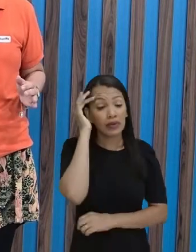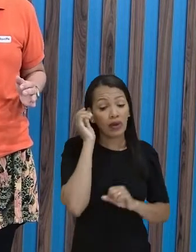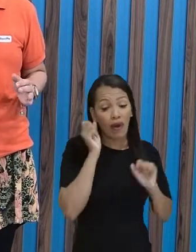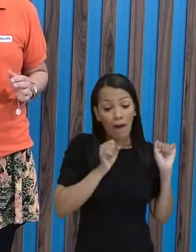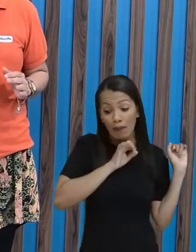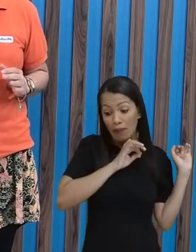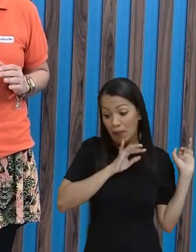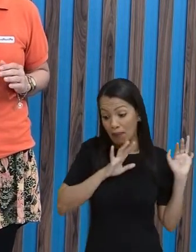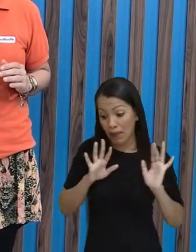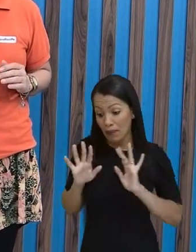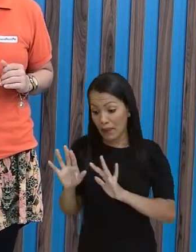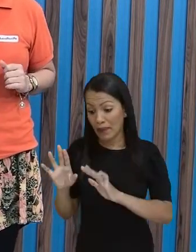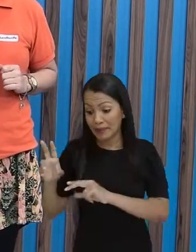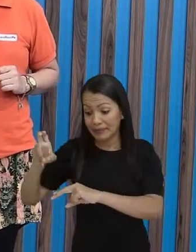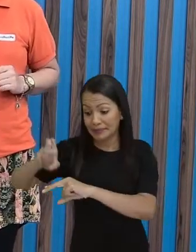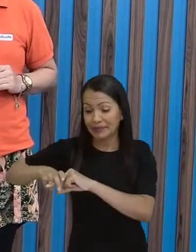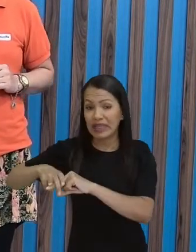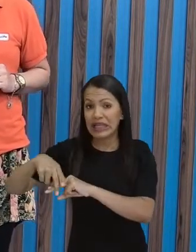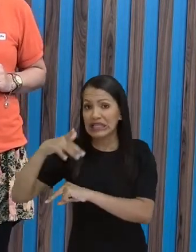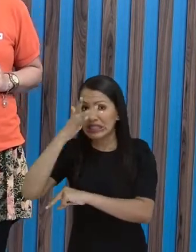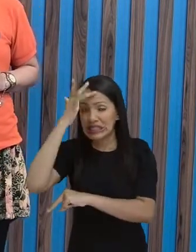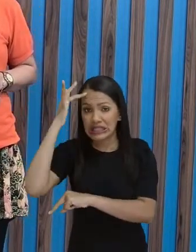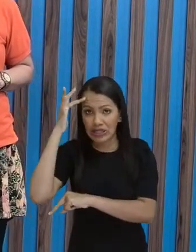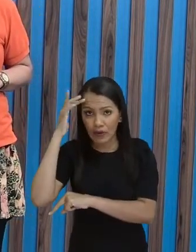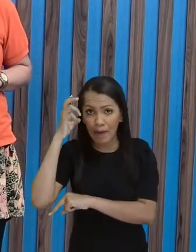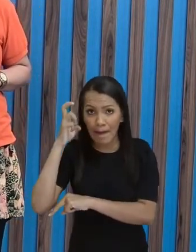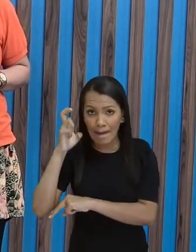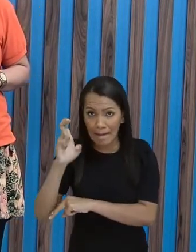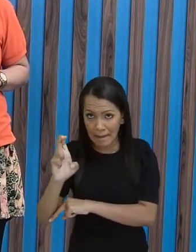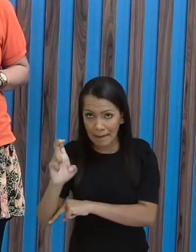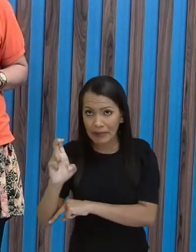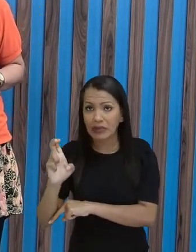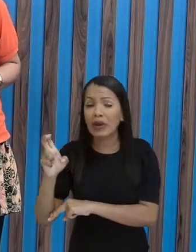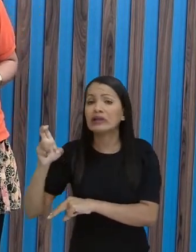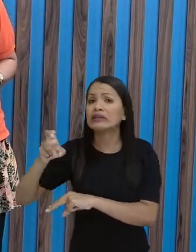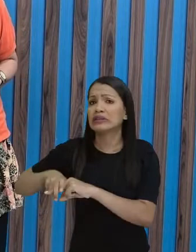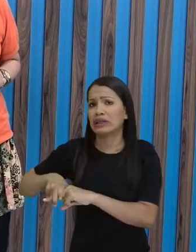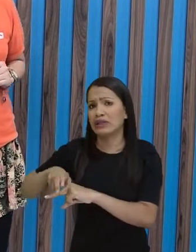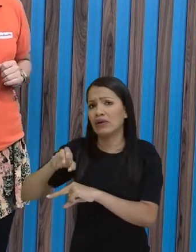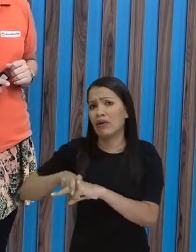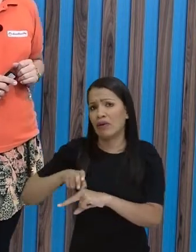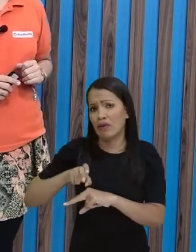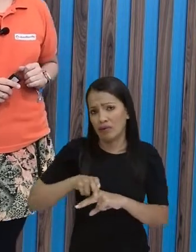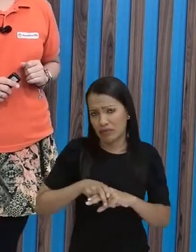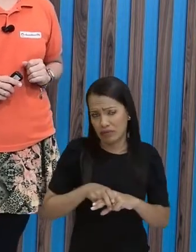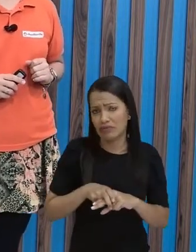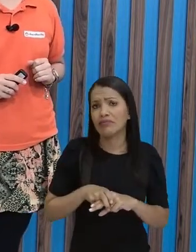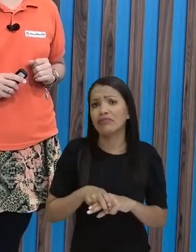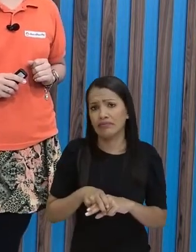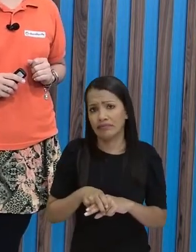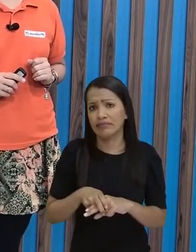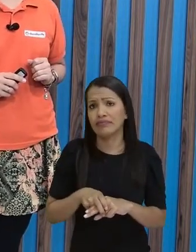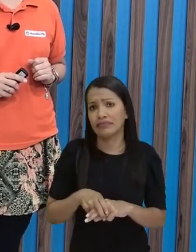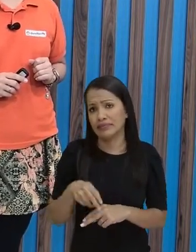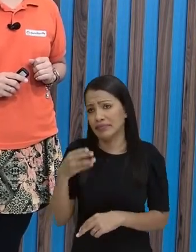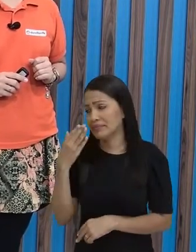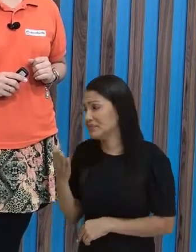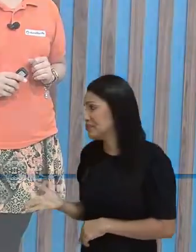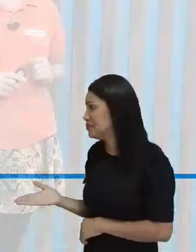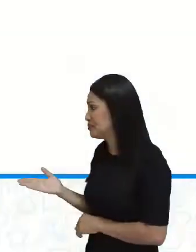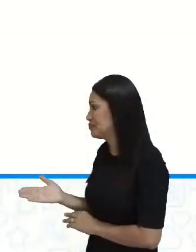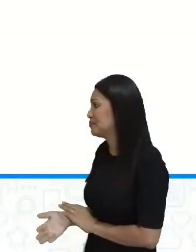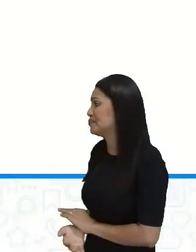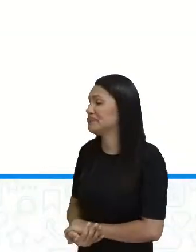sentar, tá certo? Olha aí. Achei tão bonitinho isso que a professora Josi fez, professora Abigail. Vê?